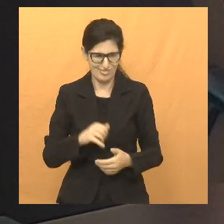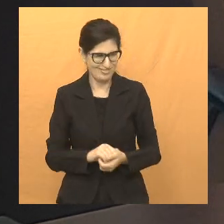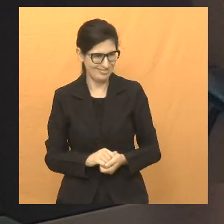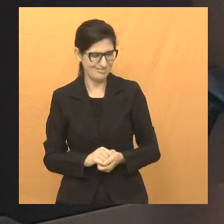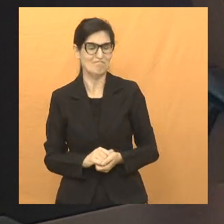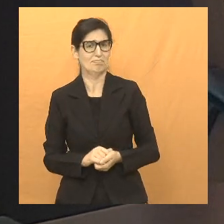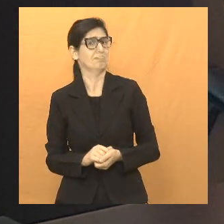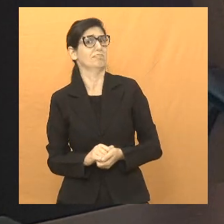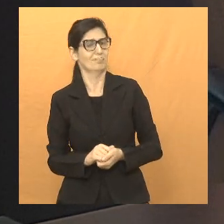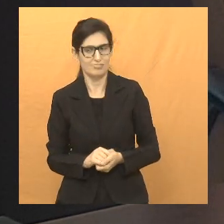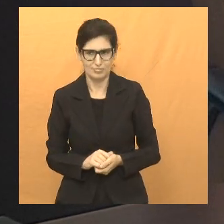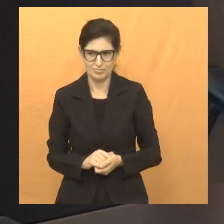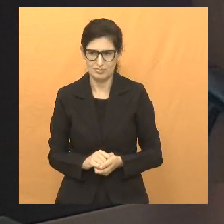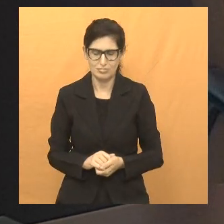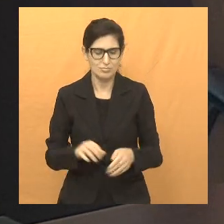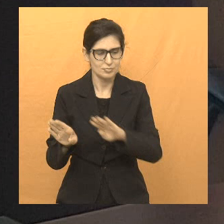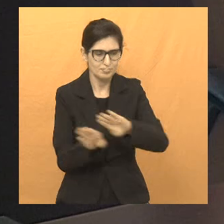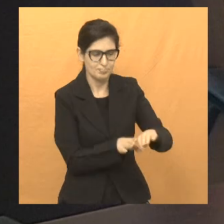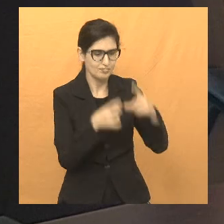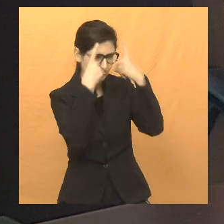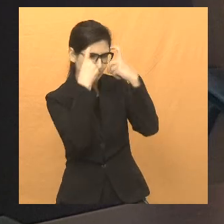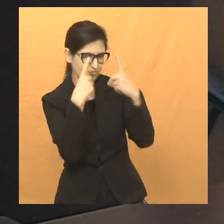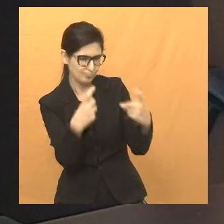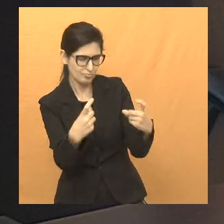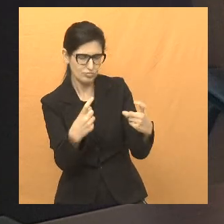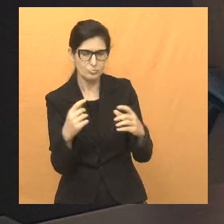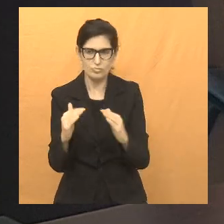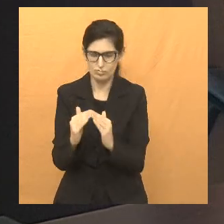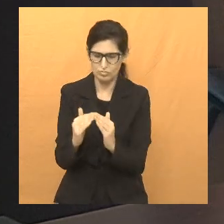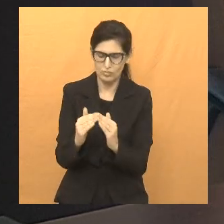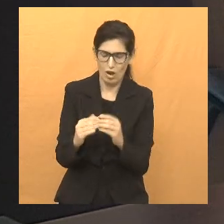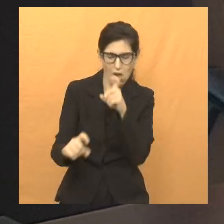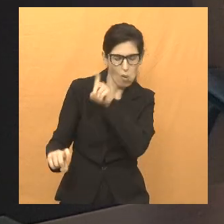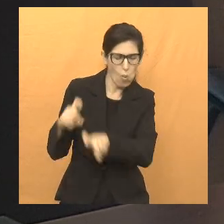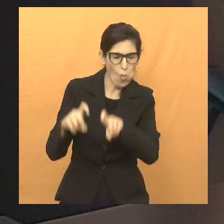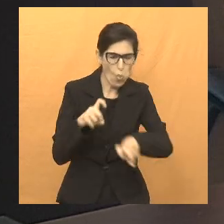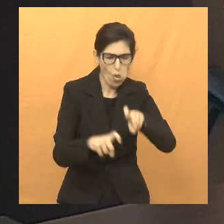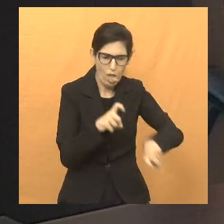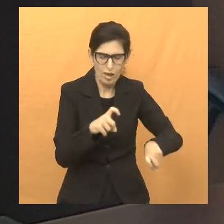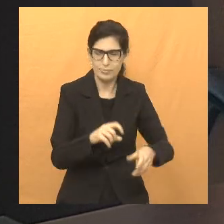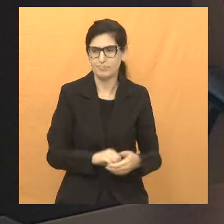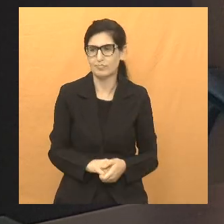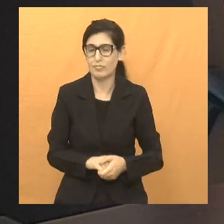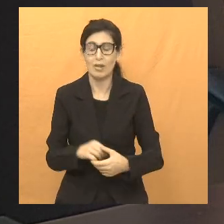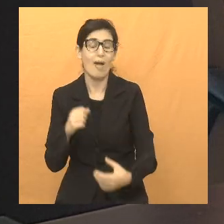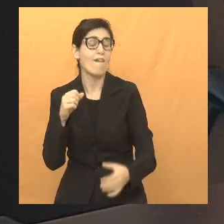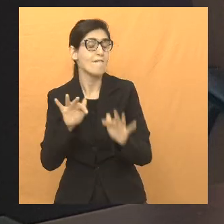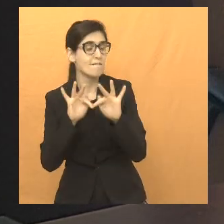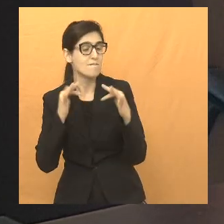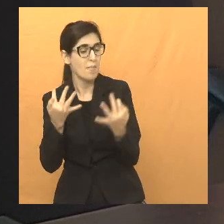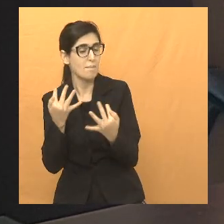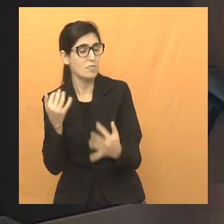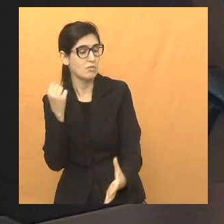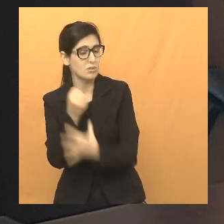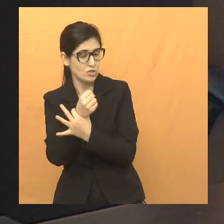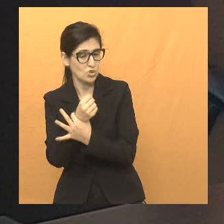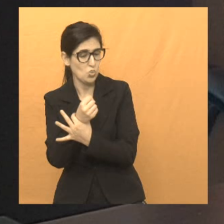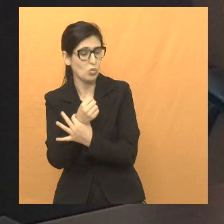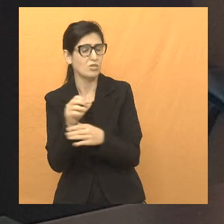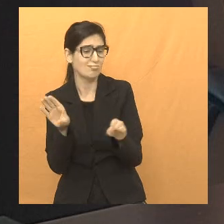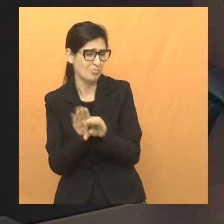E você pontuou a violência doméstica, esse aumento dos dados, porque existia a família segura, que também tem menos do que 60